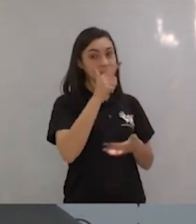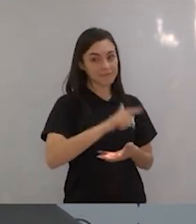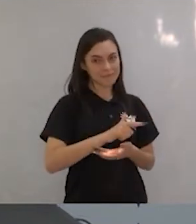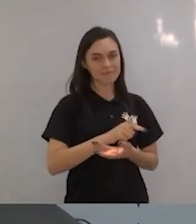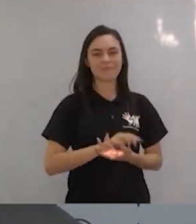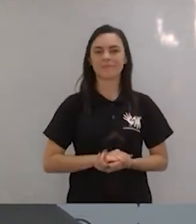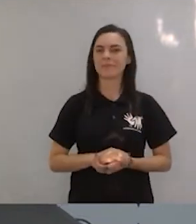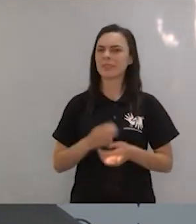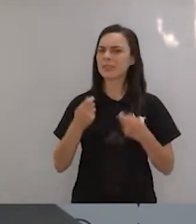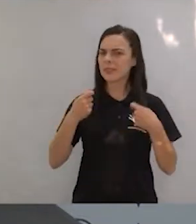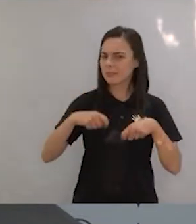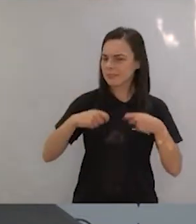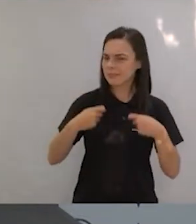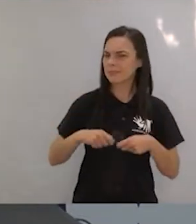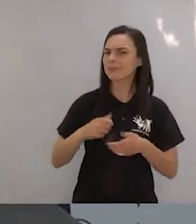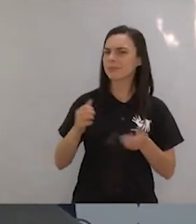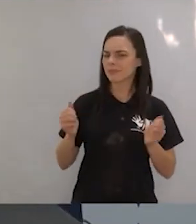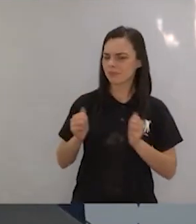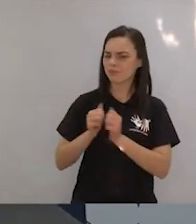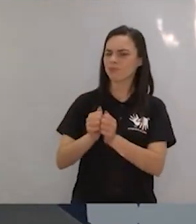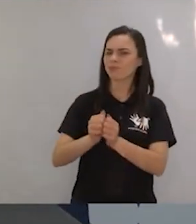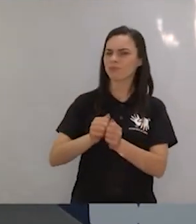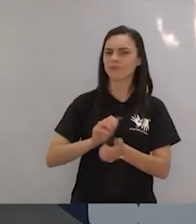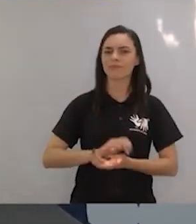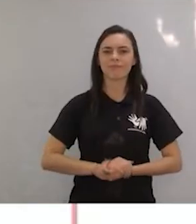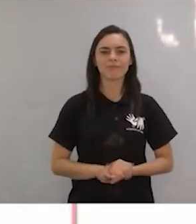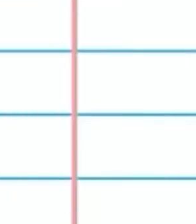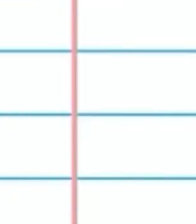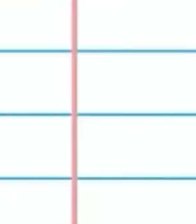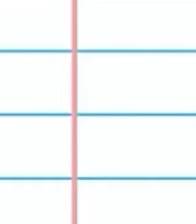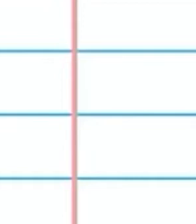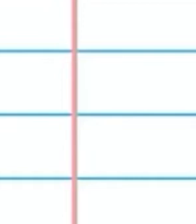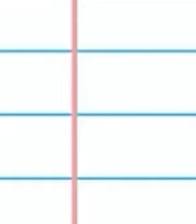vez. Estamos aqui. Precisando, estamos juntas.